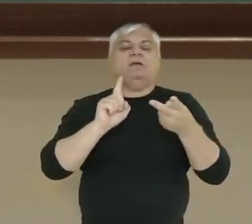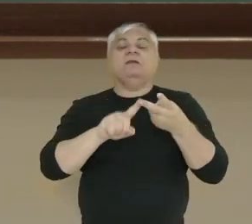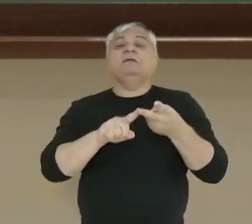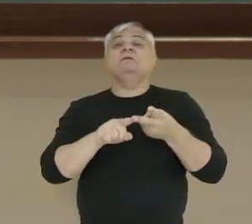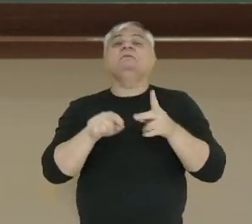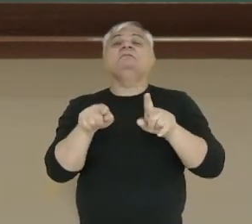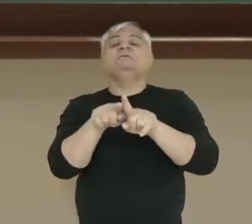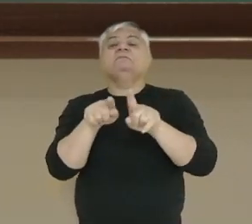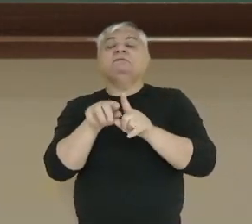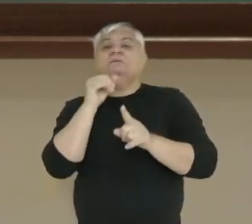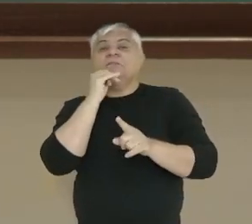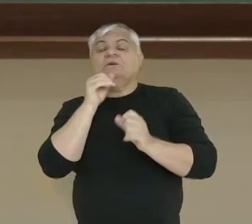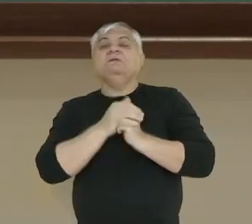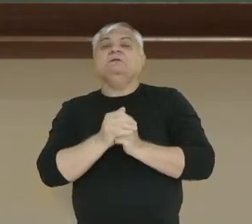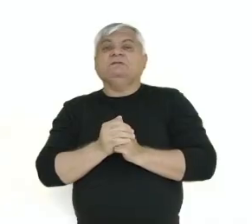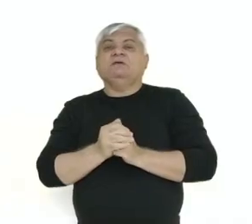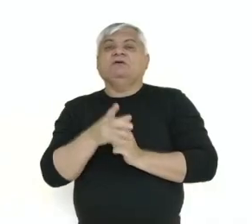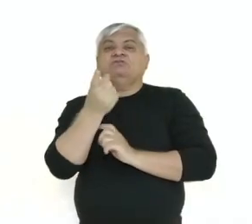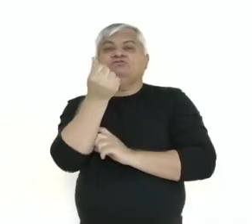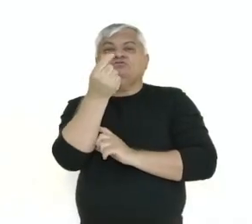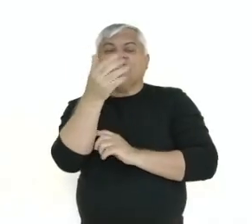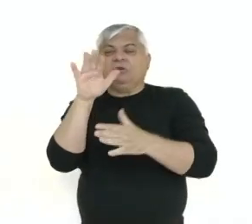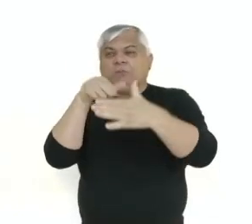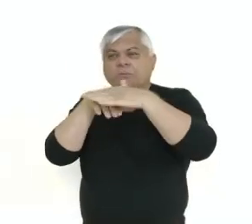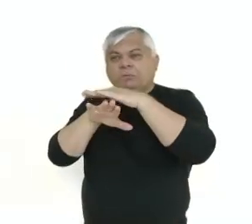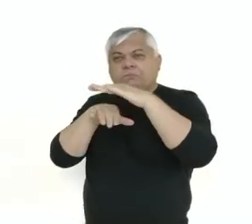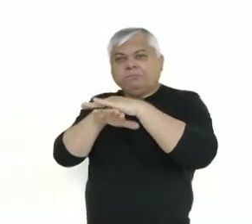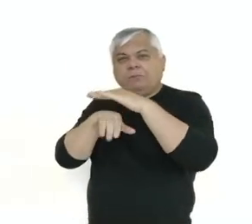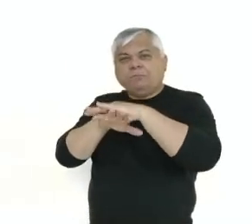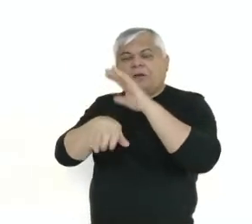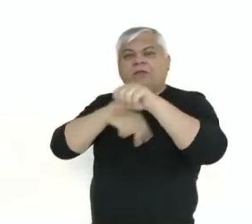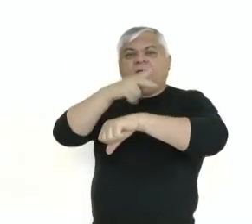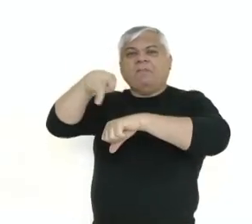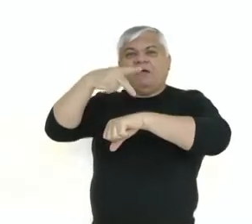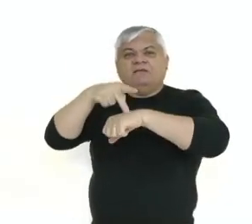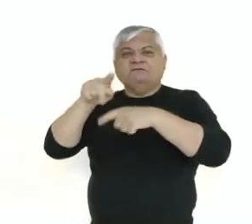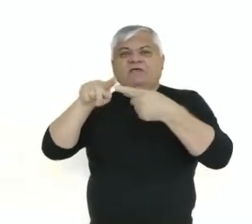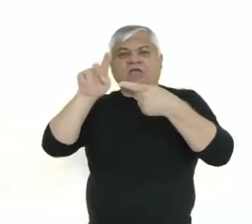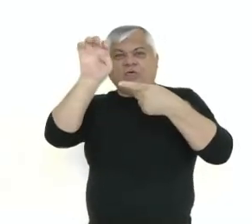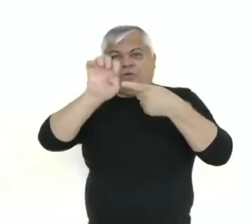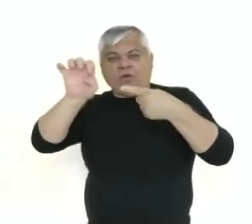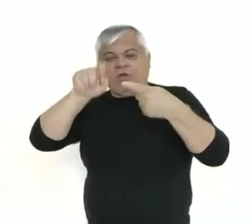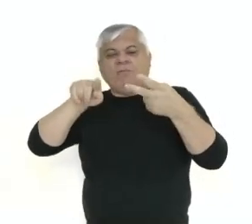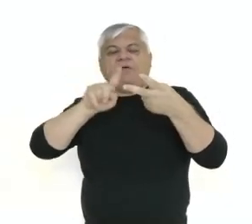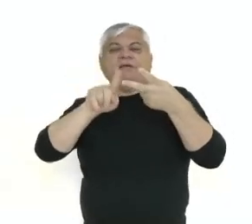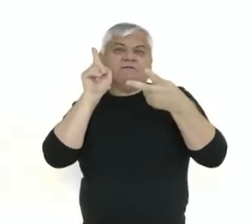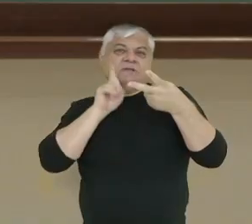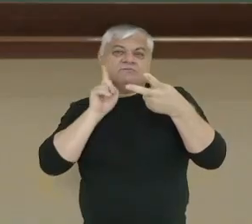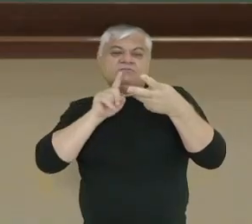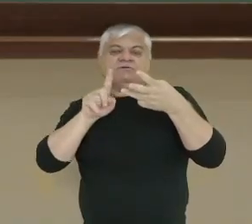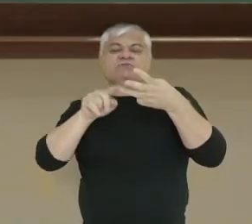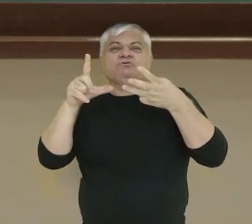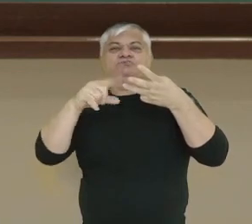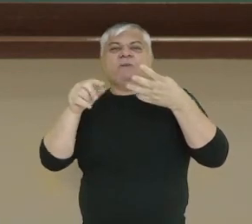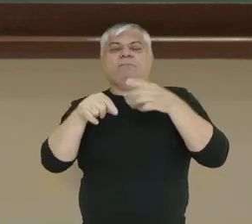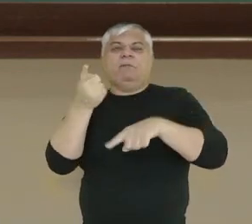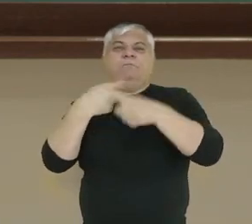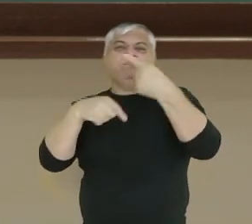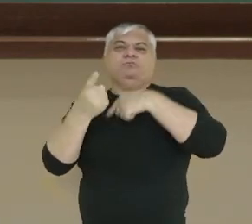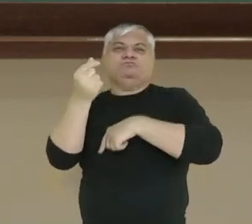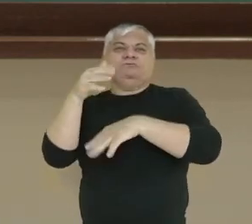mesmo tempo um enorme acúmulo de capitais em países da Europa, nos Estados Unidos e no